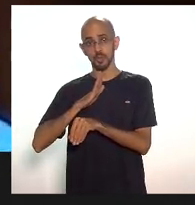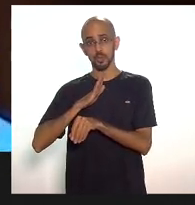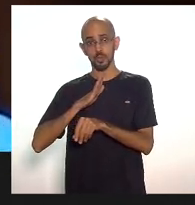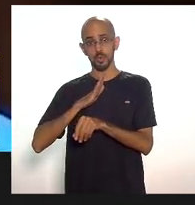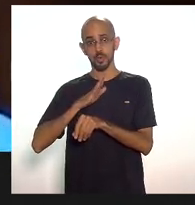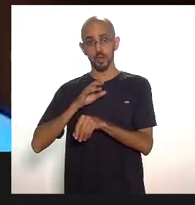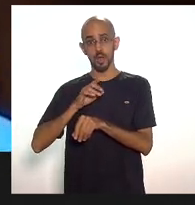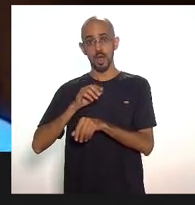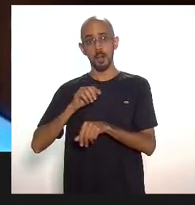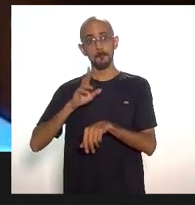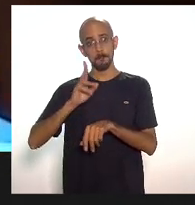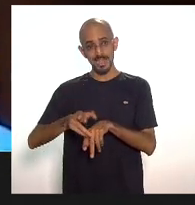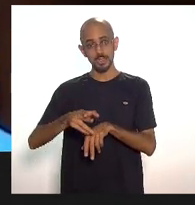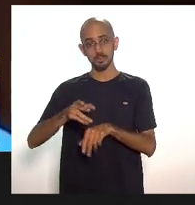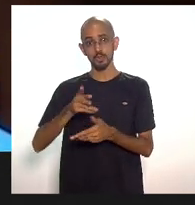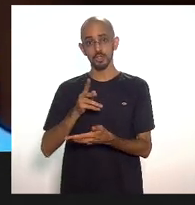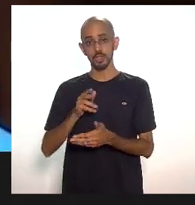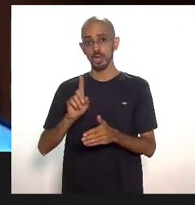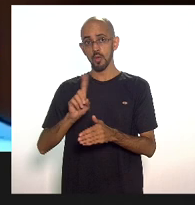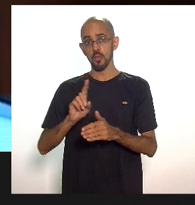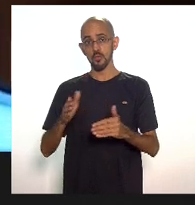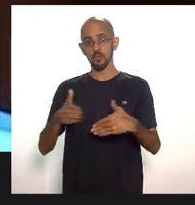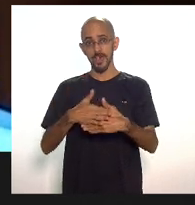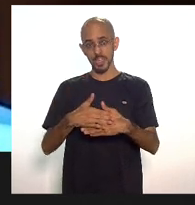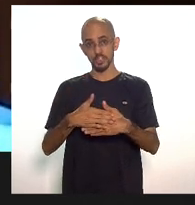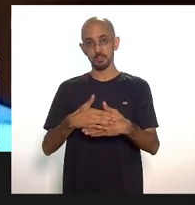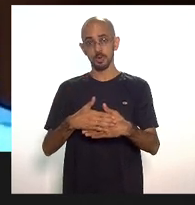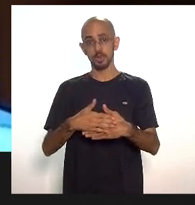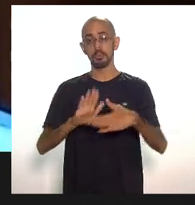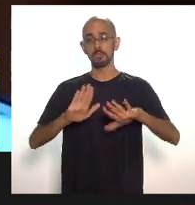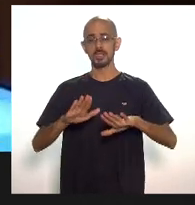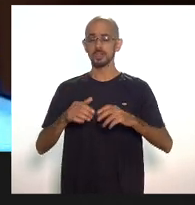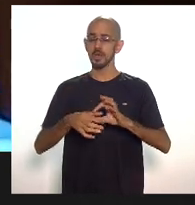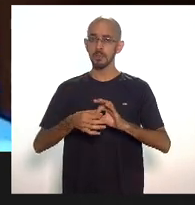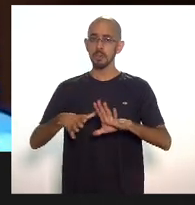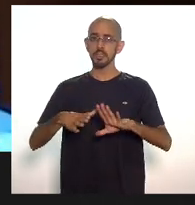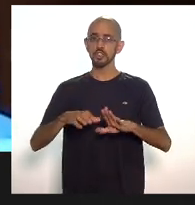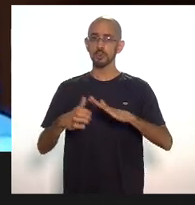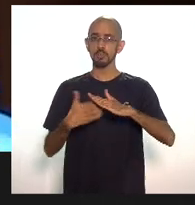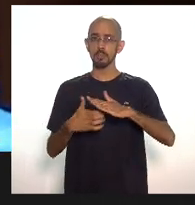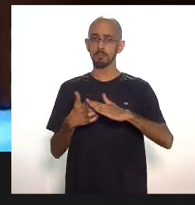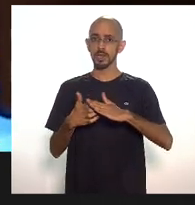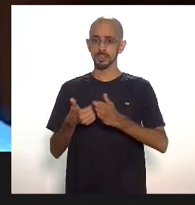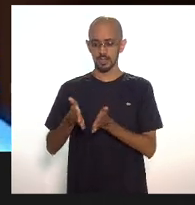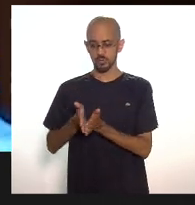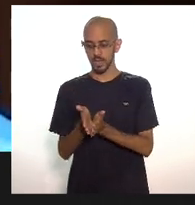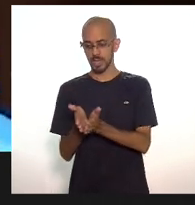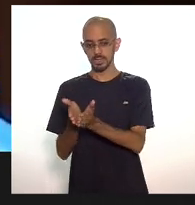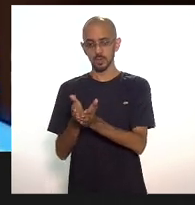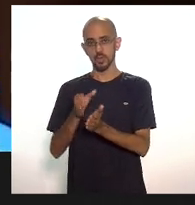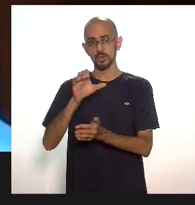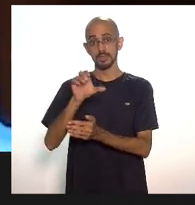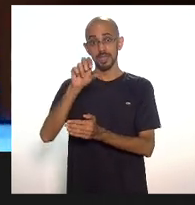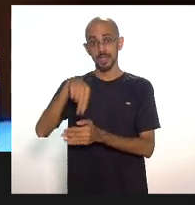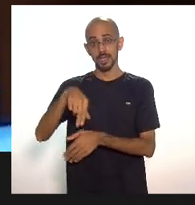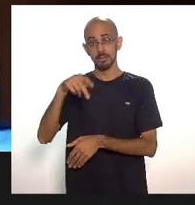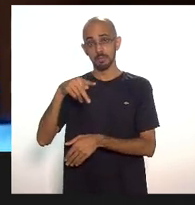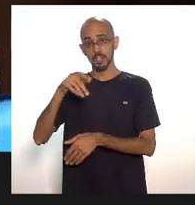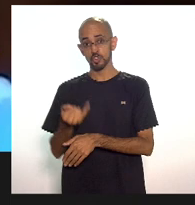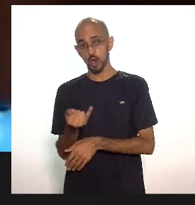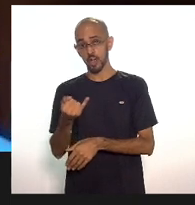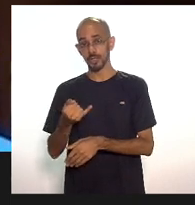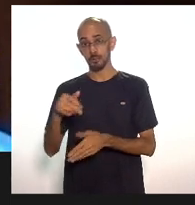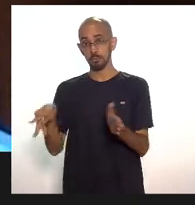feche as portas por completo, não se trata disso, mas permitir, por exemplo, que uma empresa de navegação com CNPJ no Brasil, que não tem,